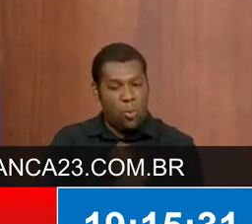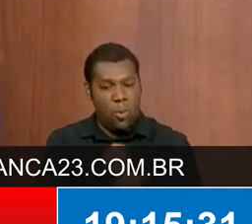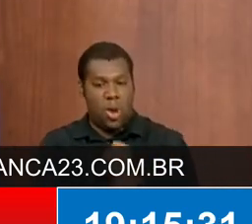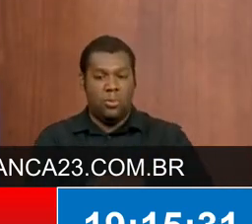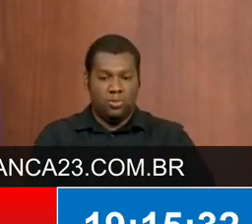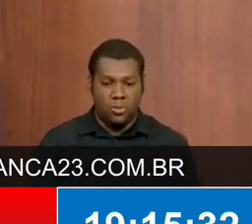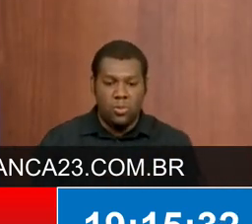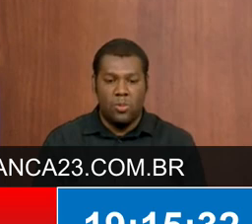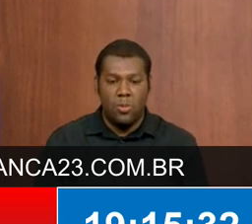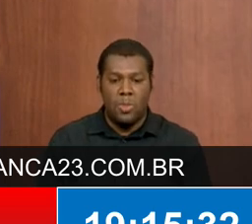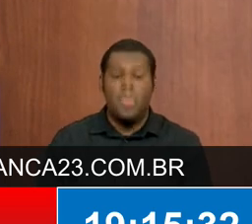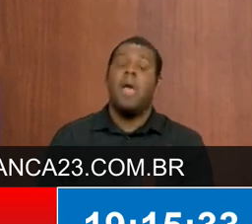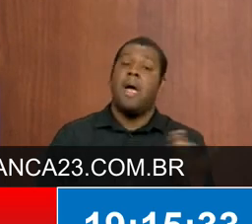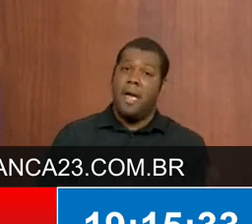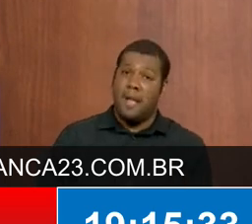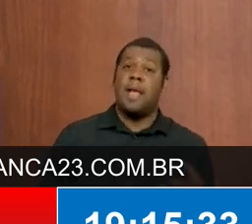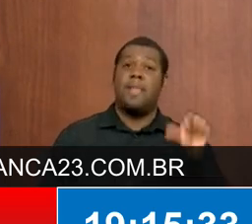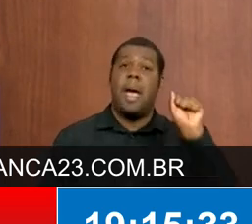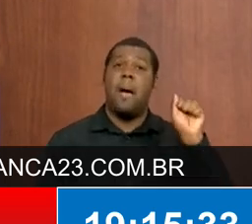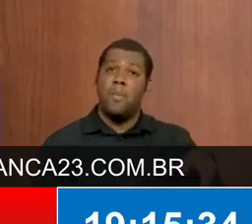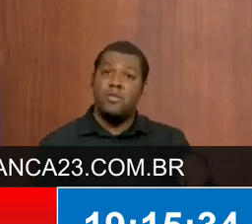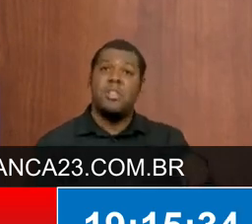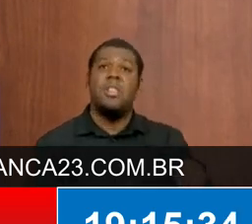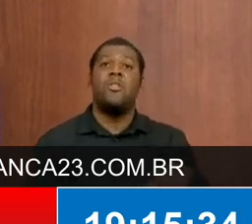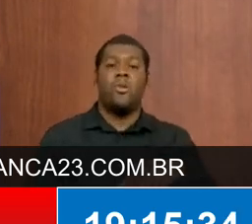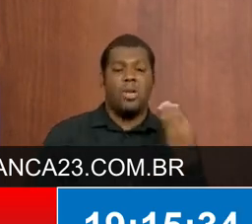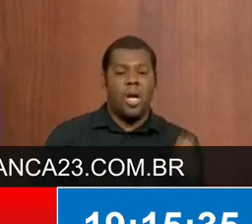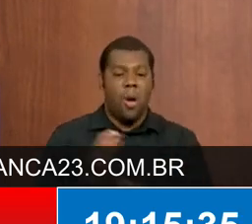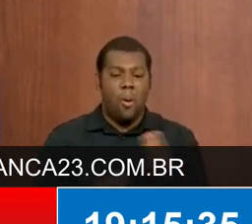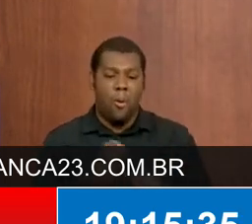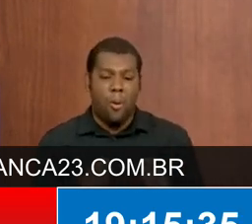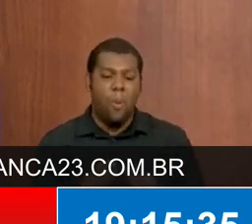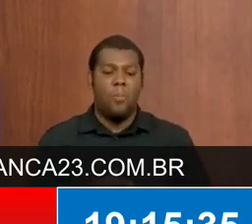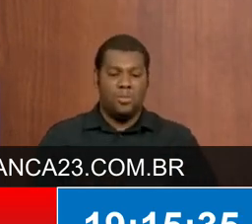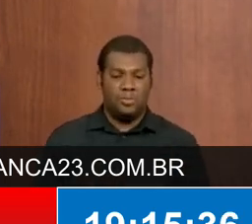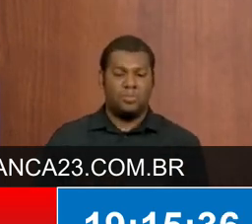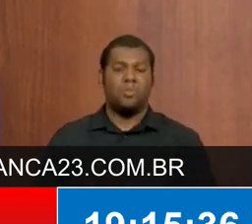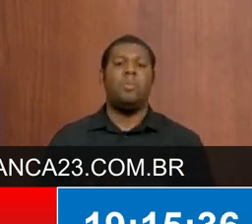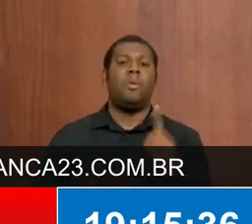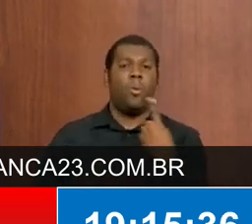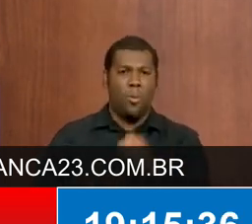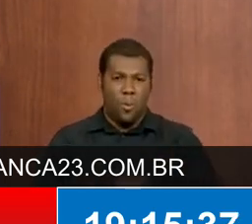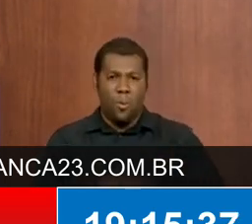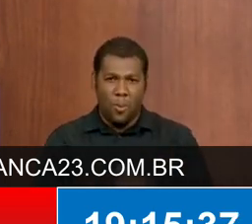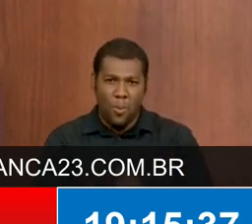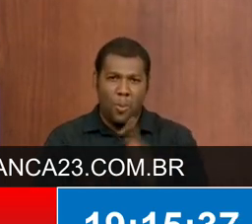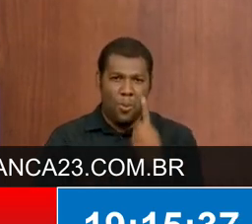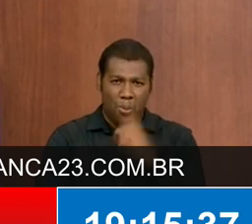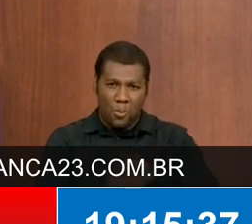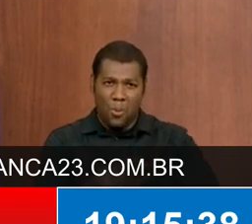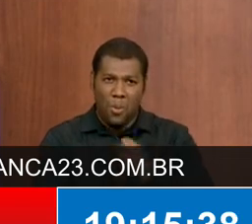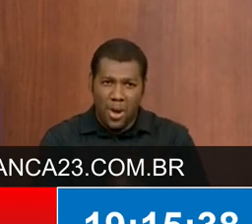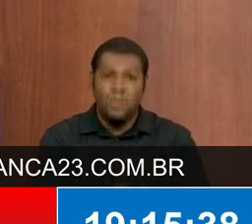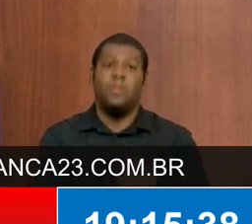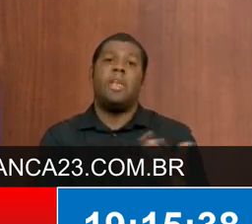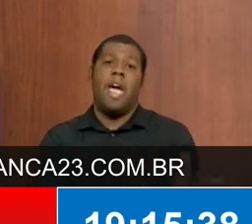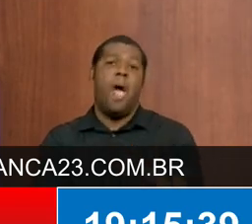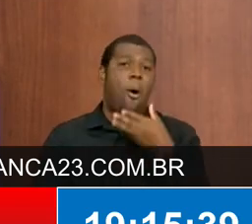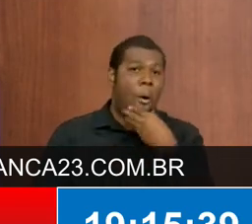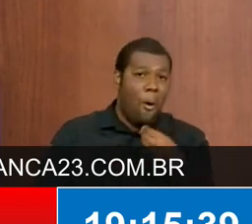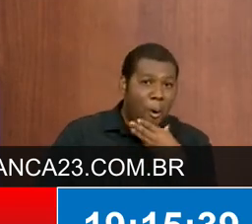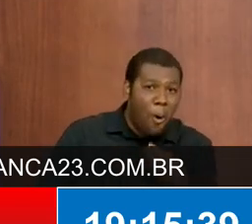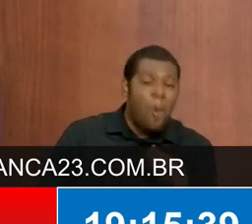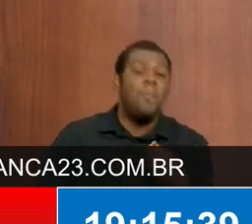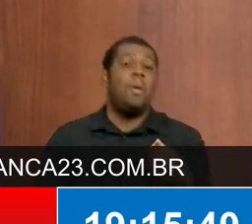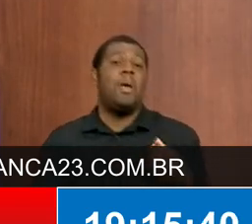tempo de contribuição proporcional, né? Ele é proporcional por quê? Porque a cada ano acresce 6 meses na idade, tanto do homem quanto para a